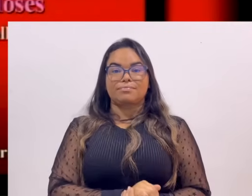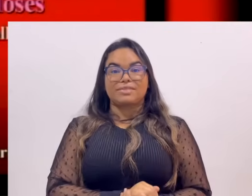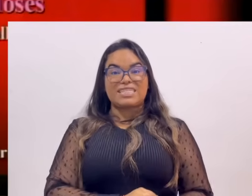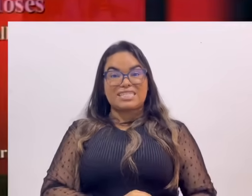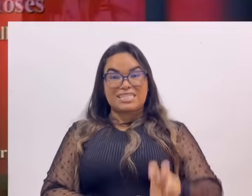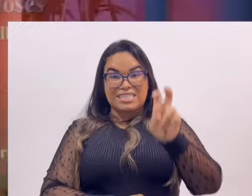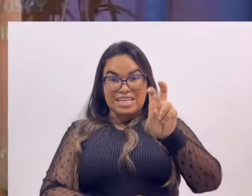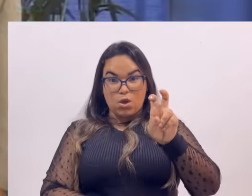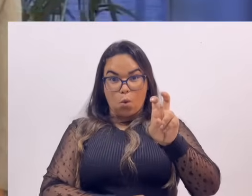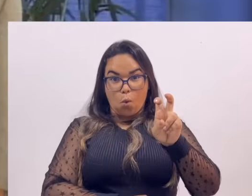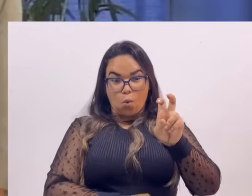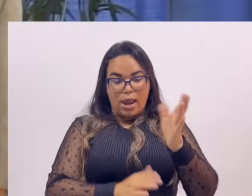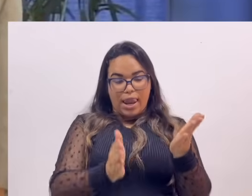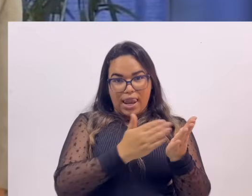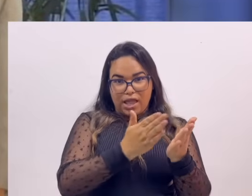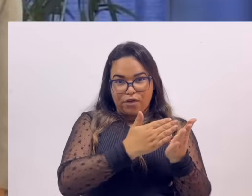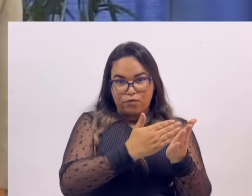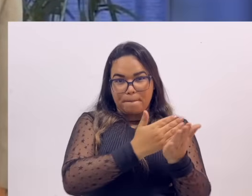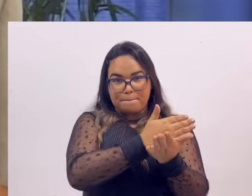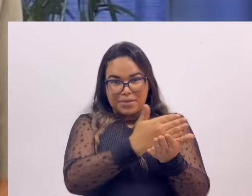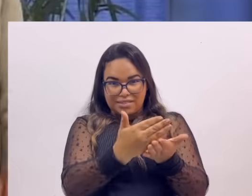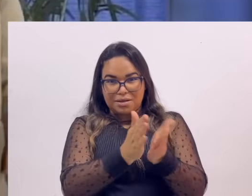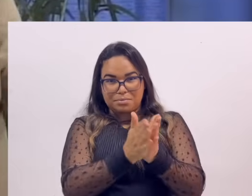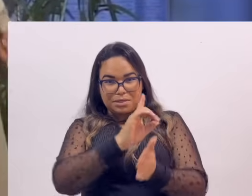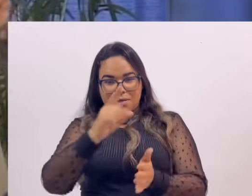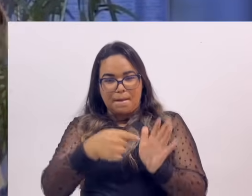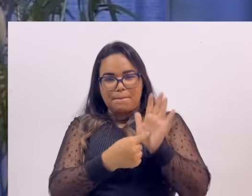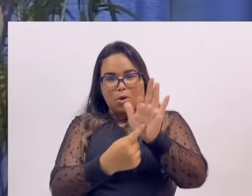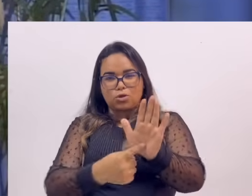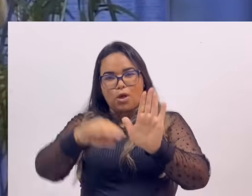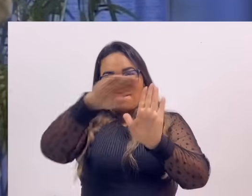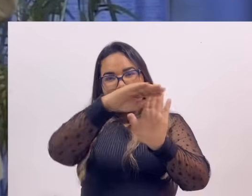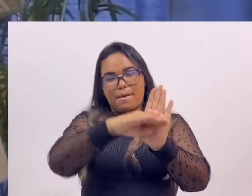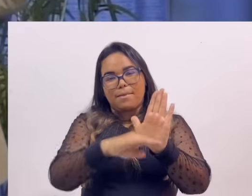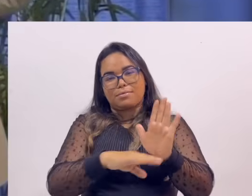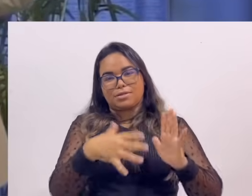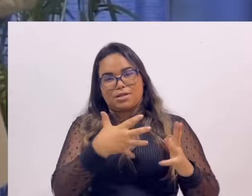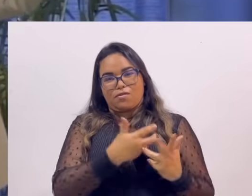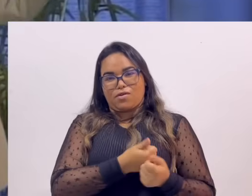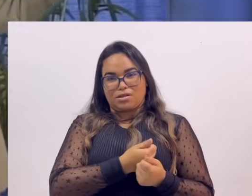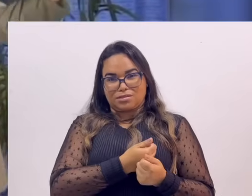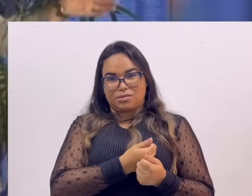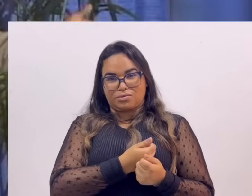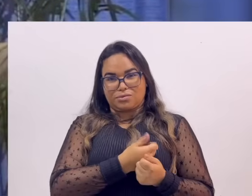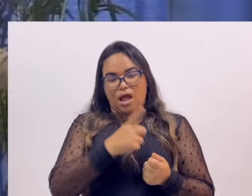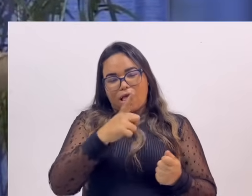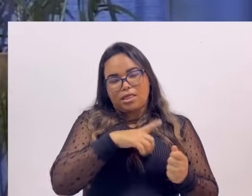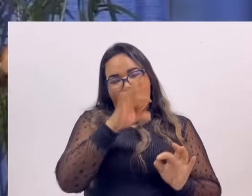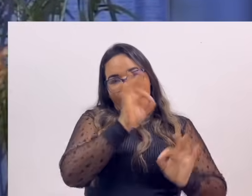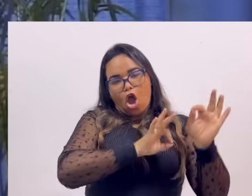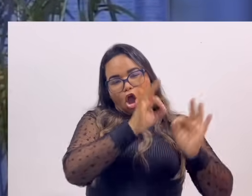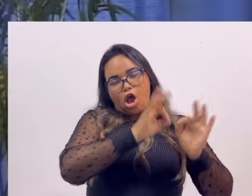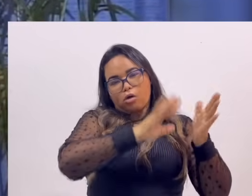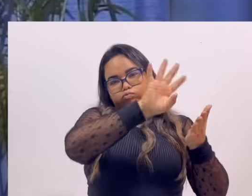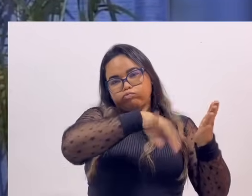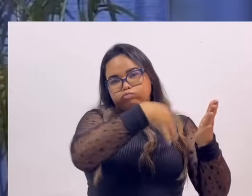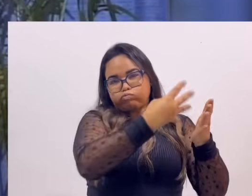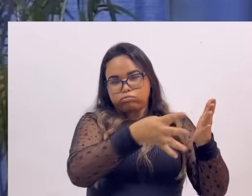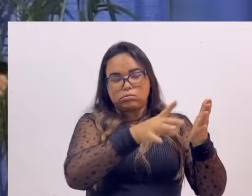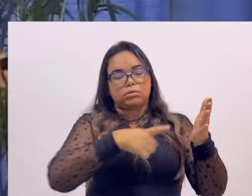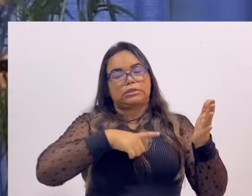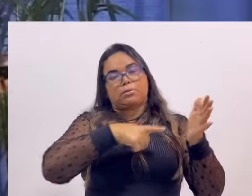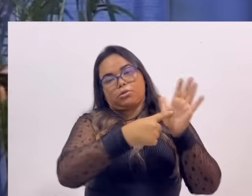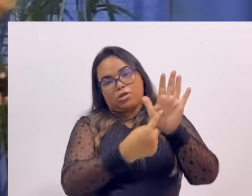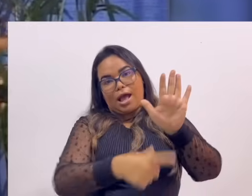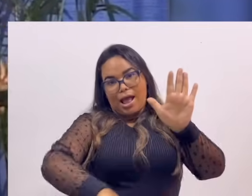Portanto, cinco primeiros livros da Bíblia nos dão o plano da salvação sob a forma de um esboço. Nos